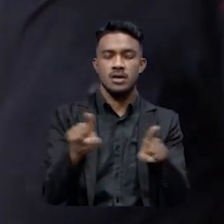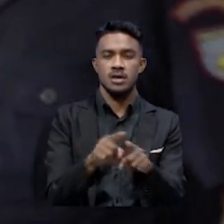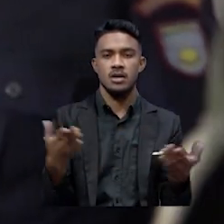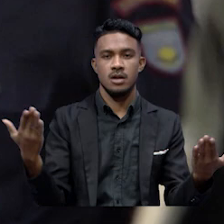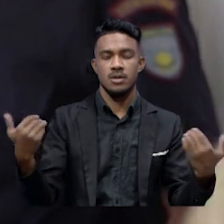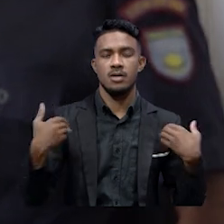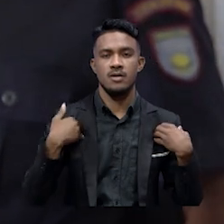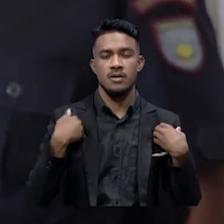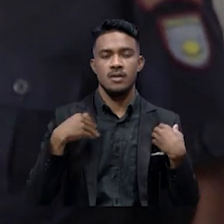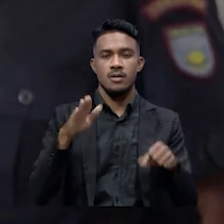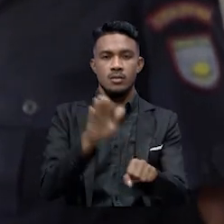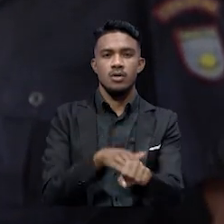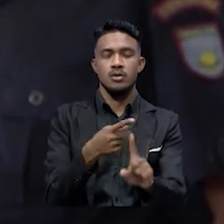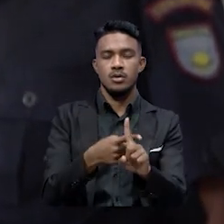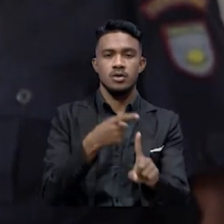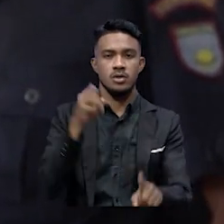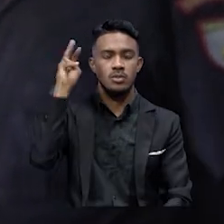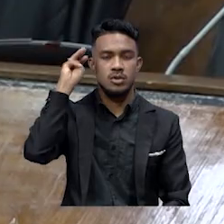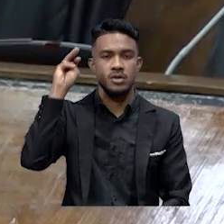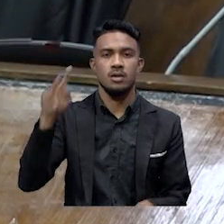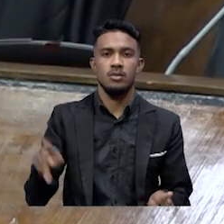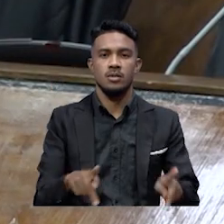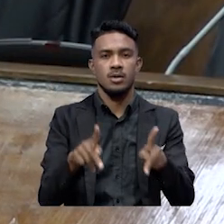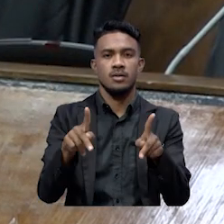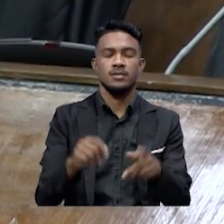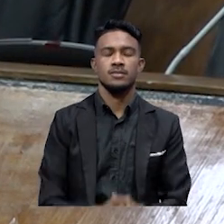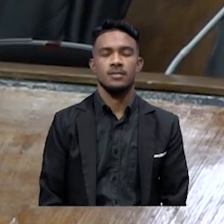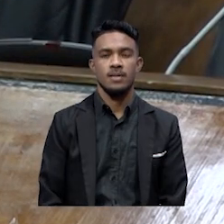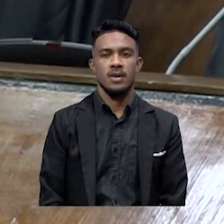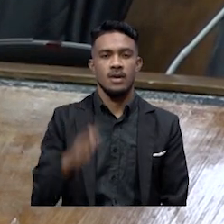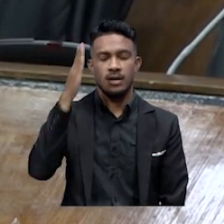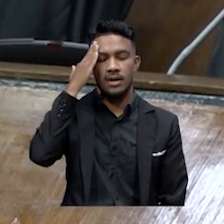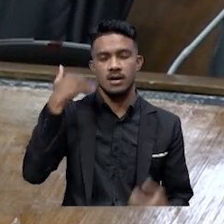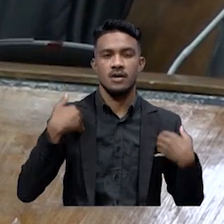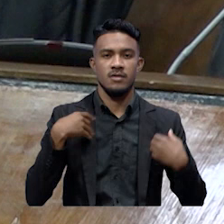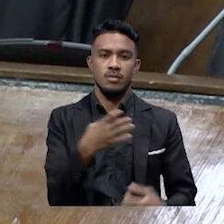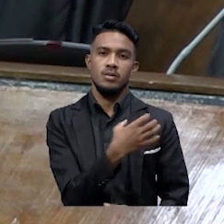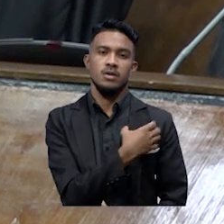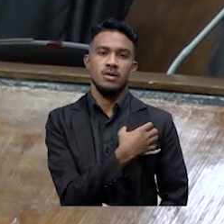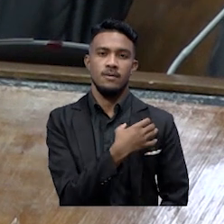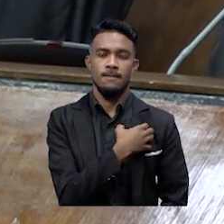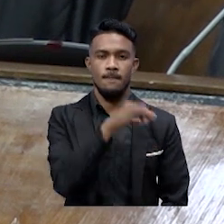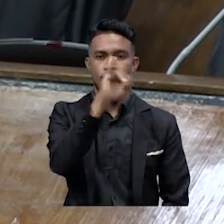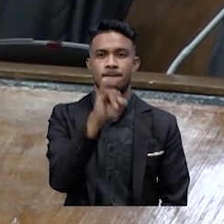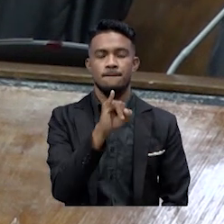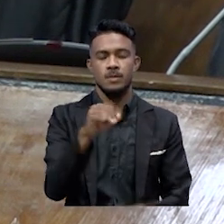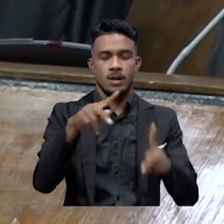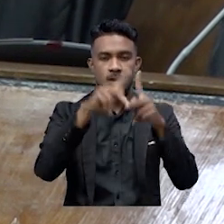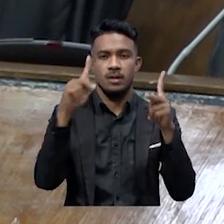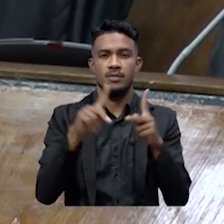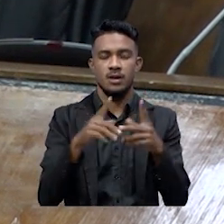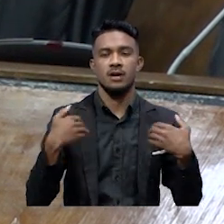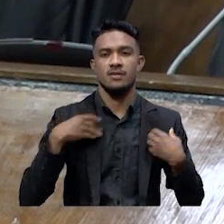hetan delegação competência husi Ministério Público. Ita tene katak, iha polícia científica investigação criminal, iha